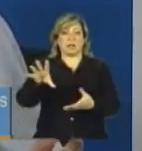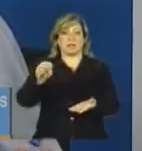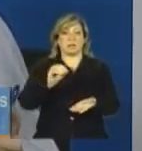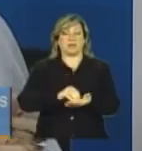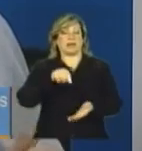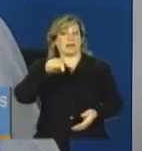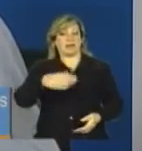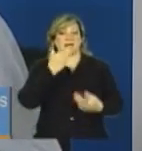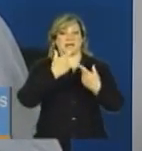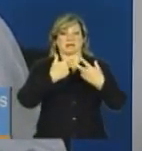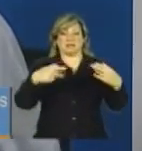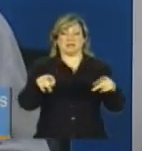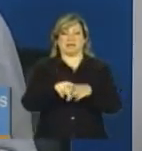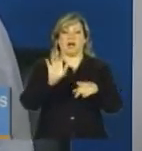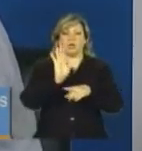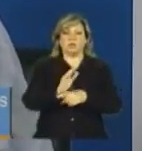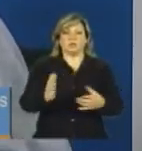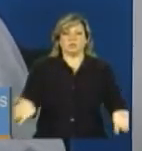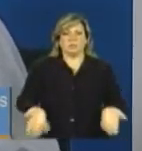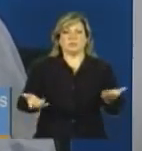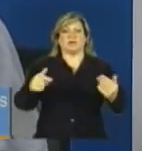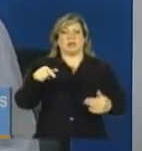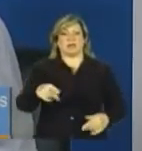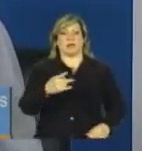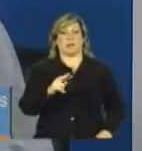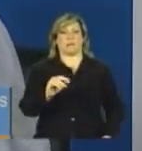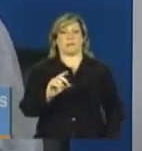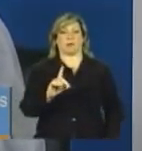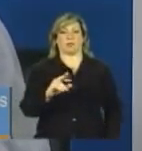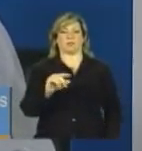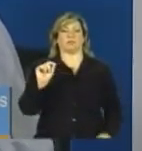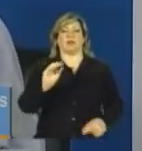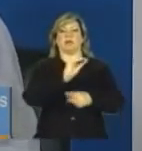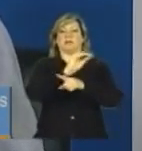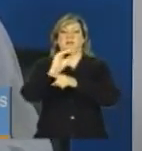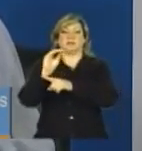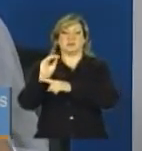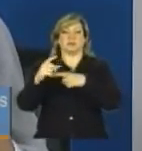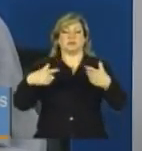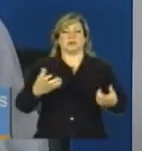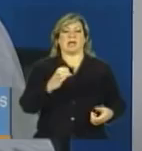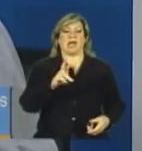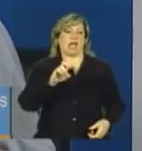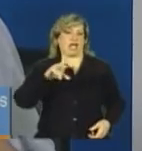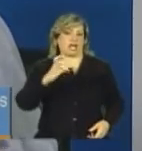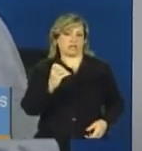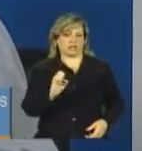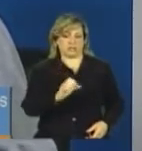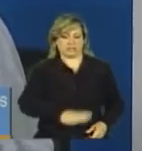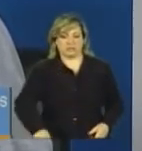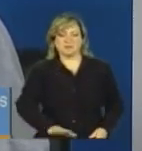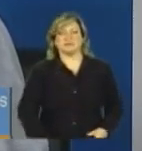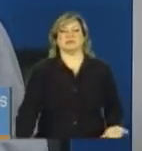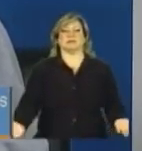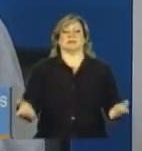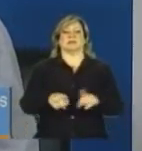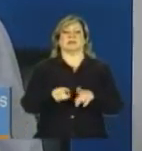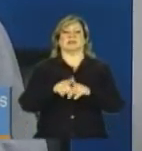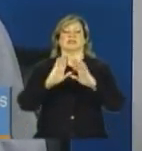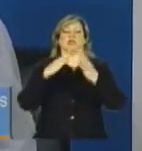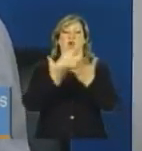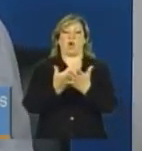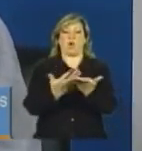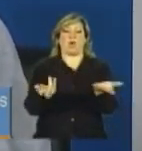esse alimento também, estimular essa produção para destinar para entidades socioassistenciais, creches, escolas, né, eh,